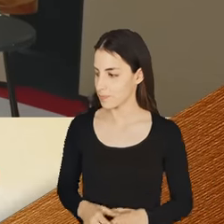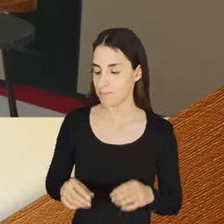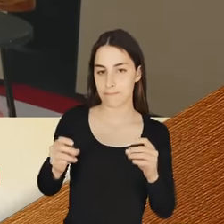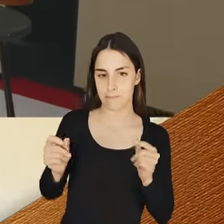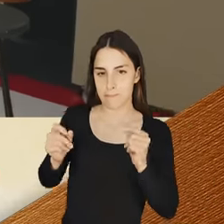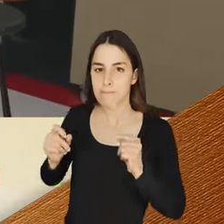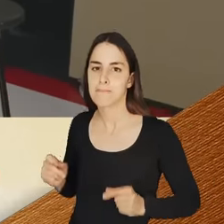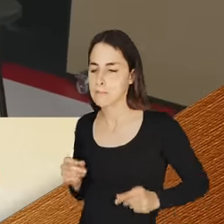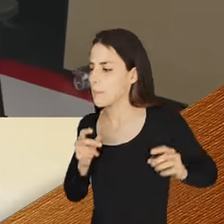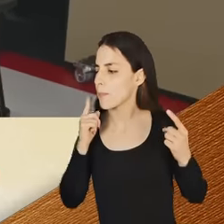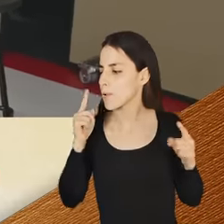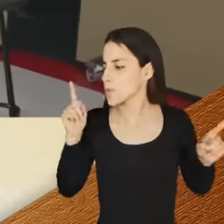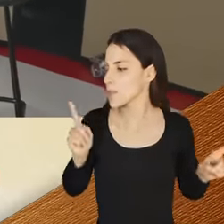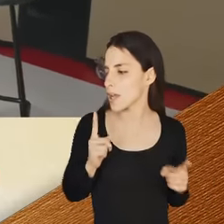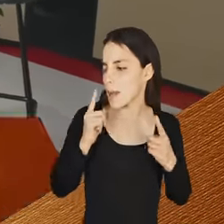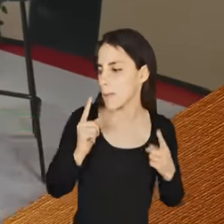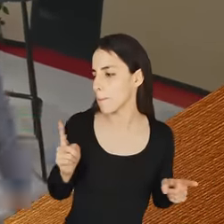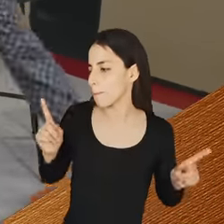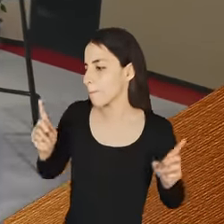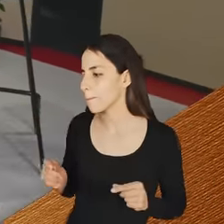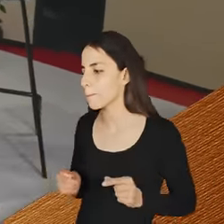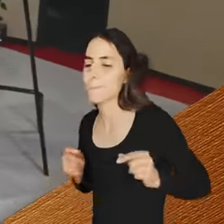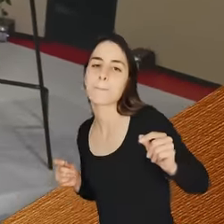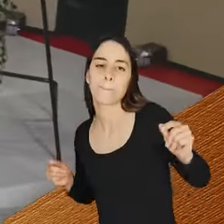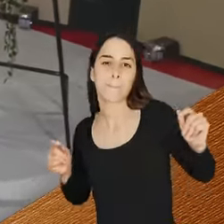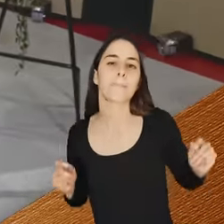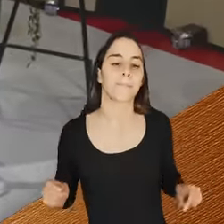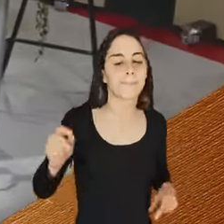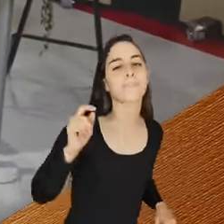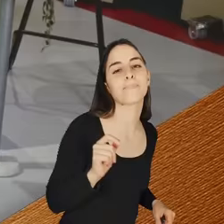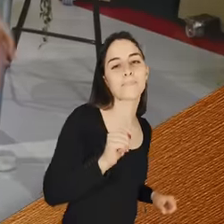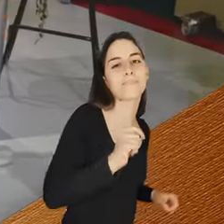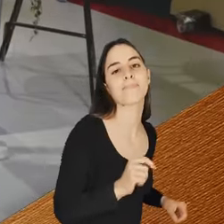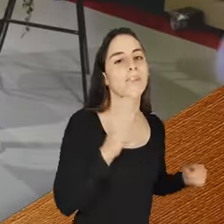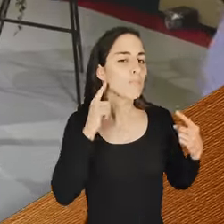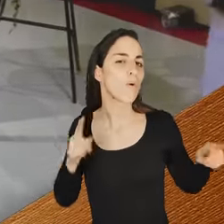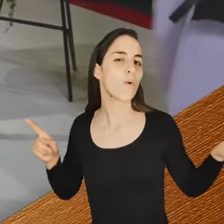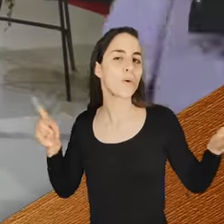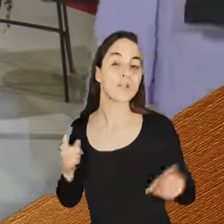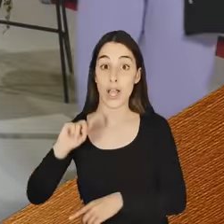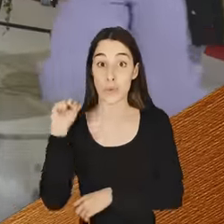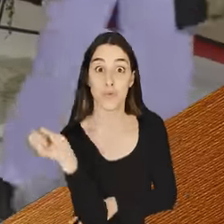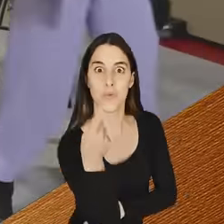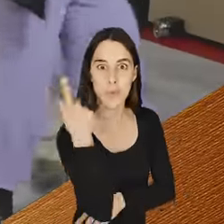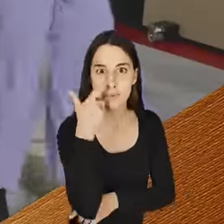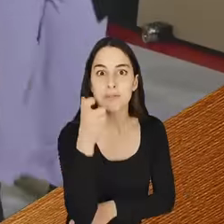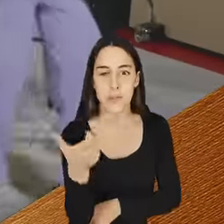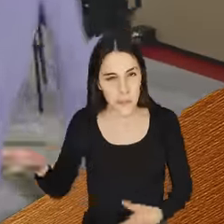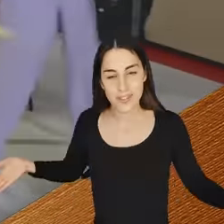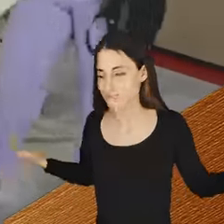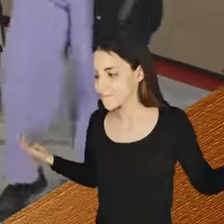Pá, toda a gente, eu quero ver toda a gente. Bora,